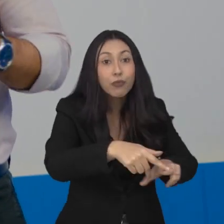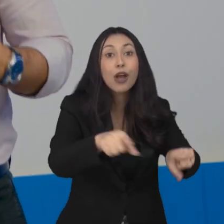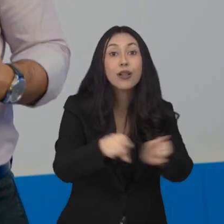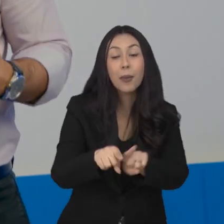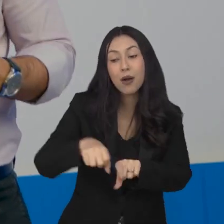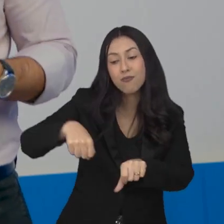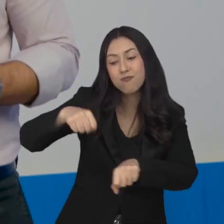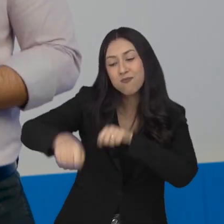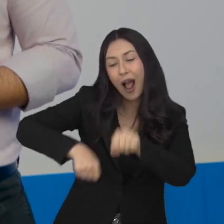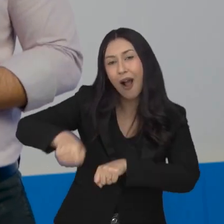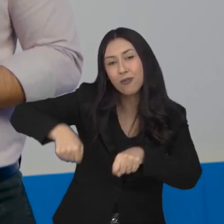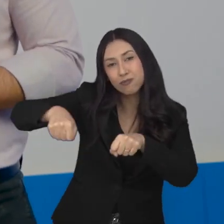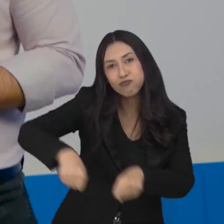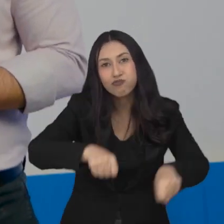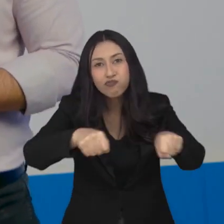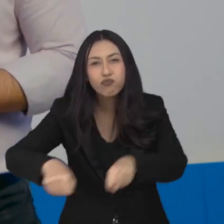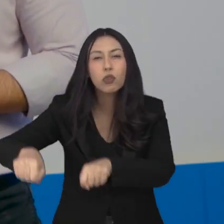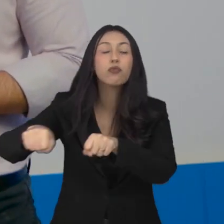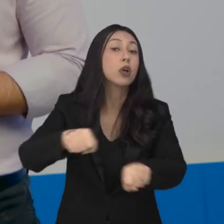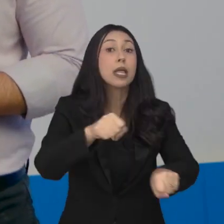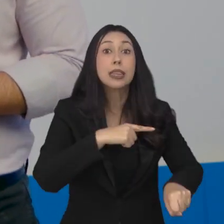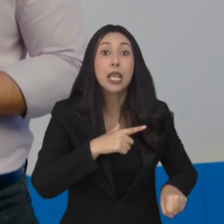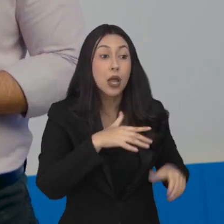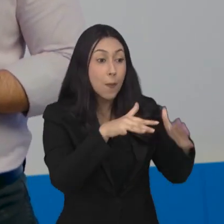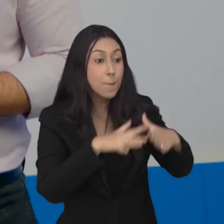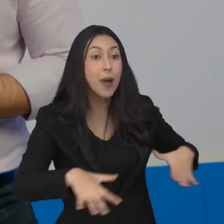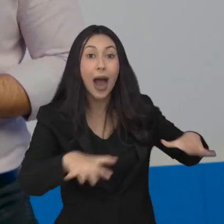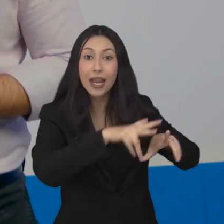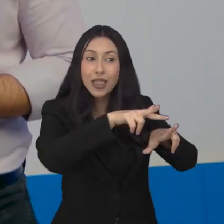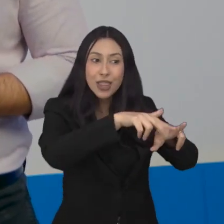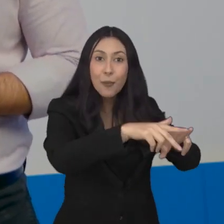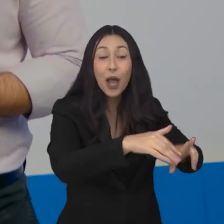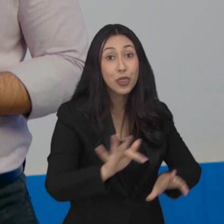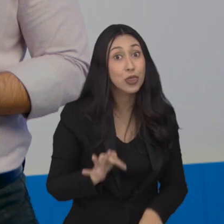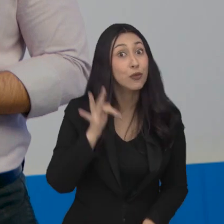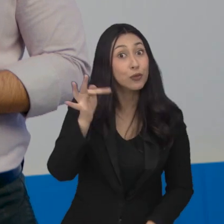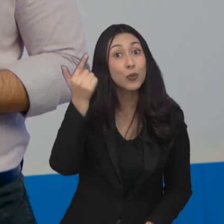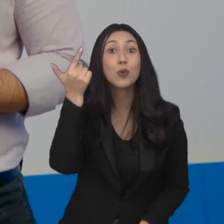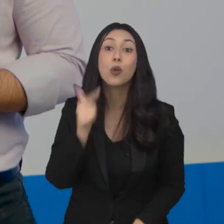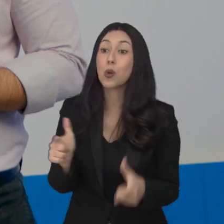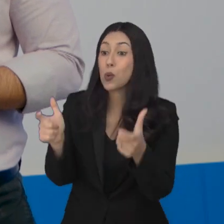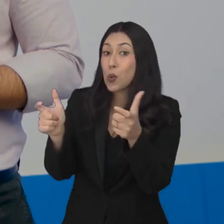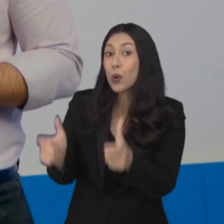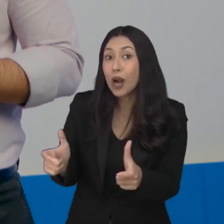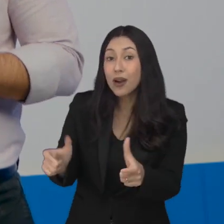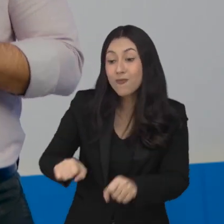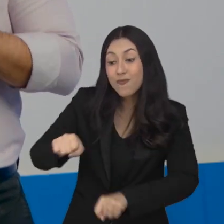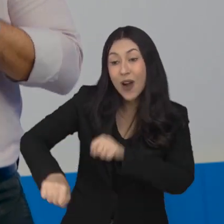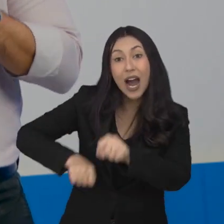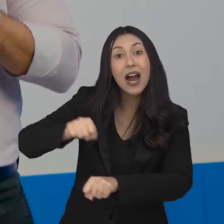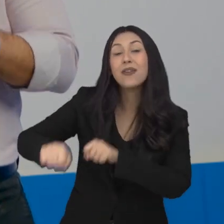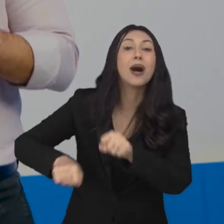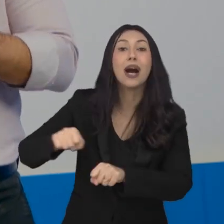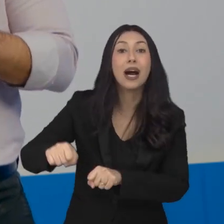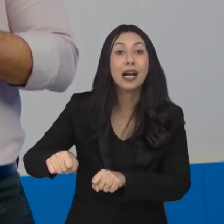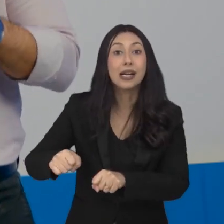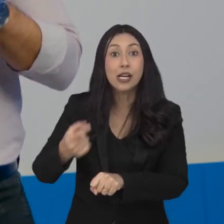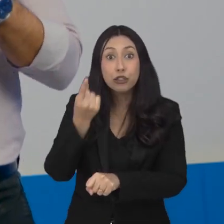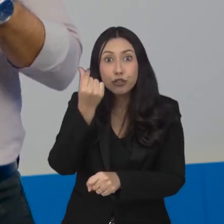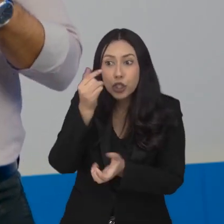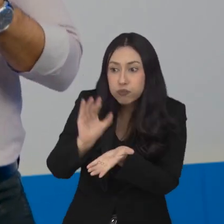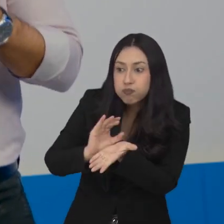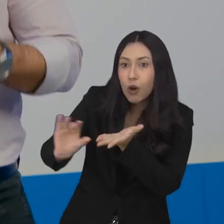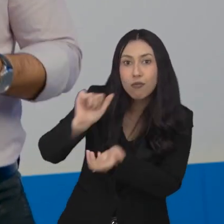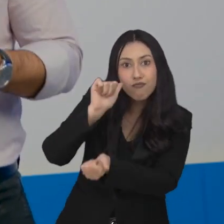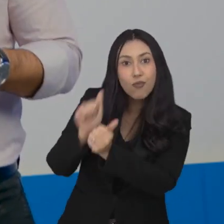e o skate. Nossa cidade ganhou uma nova pista de skate e em breve vai ganhar uma área própria para o BMX. O investimento no esporte